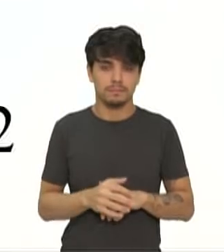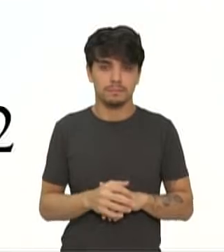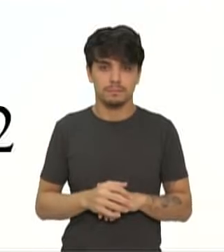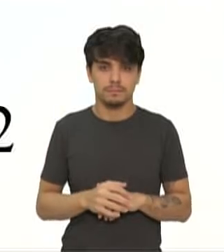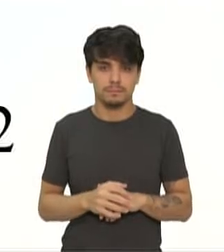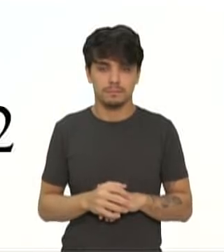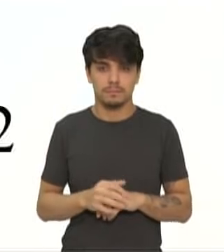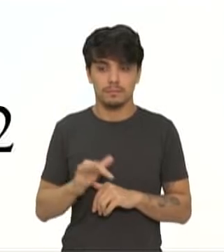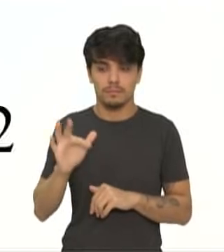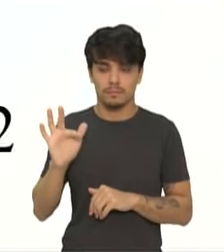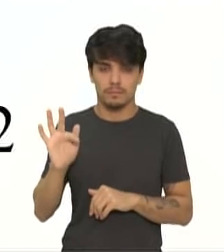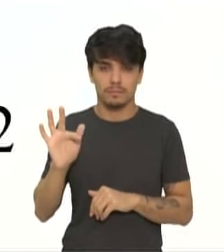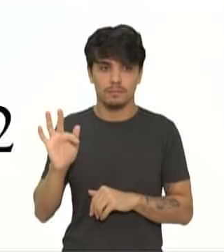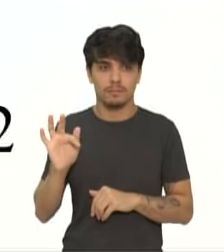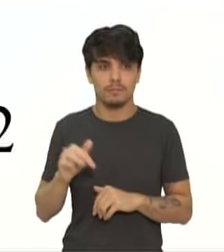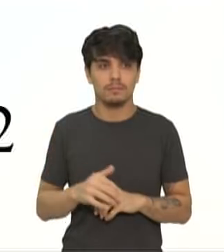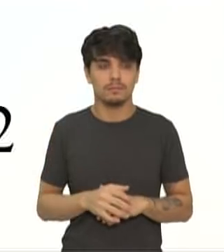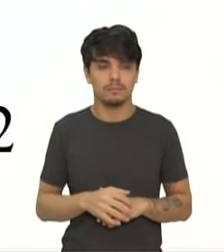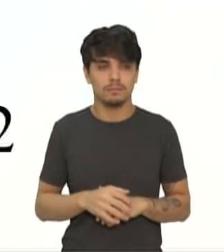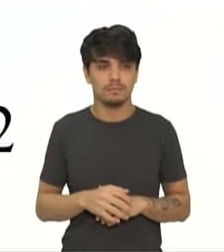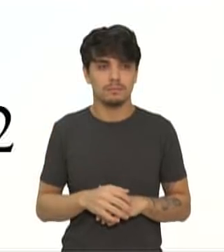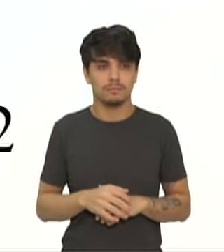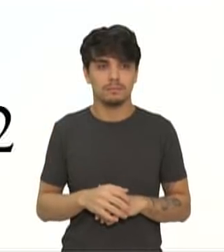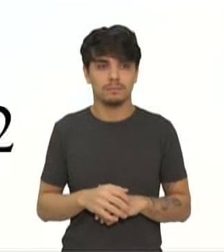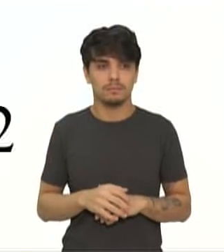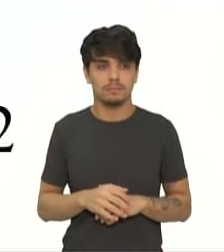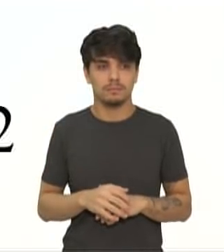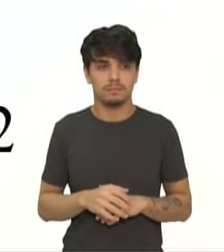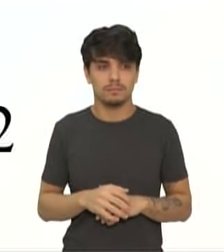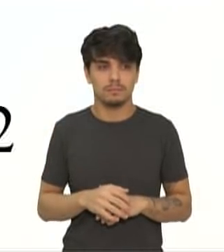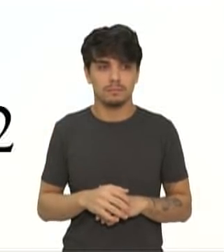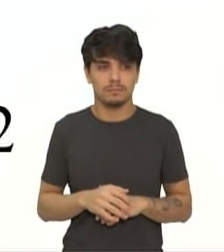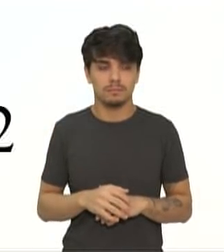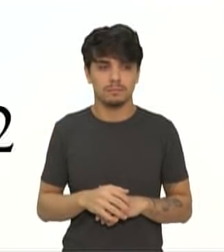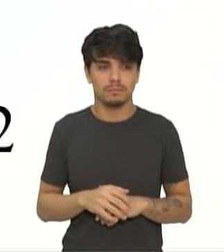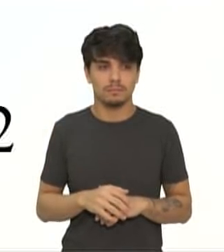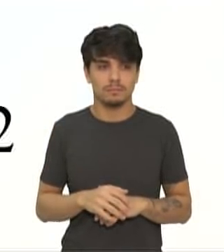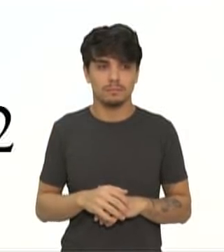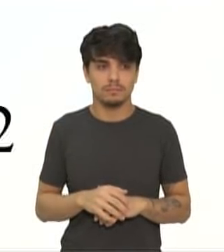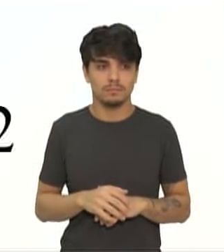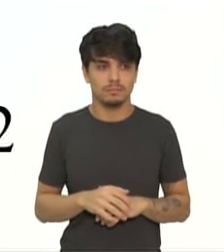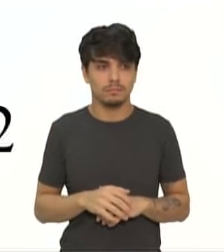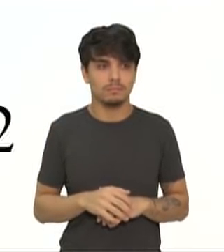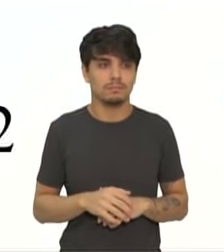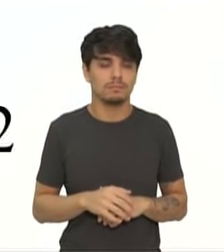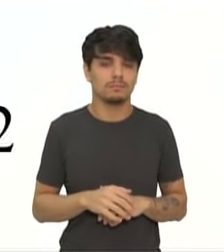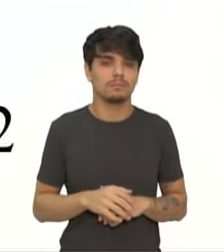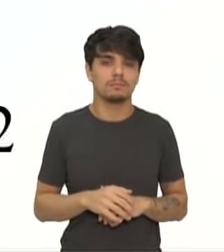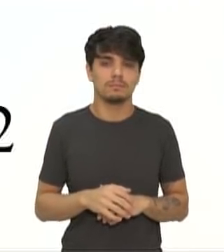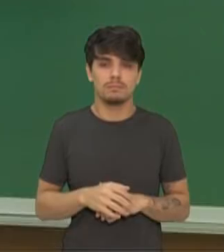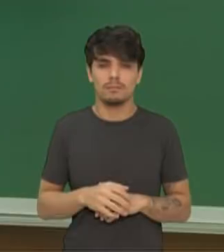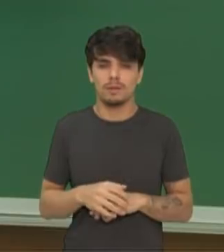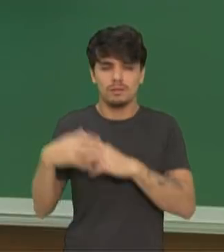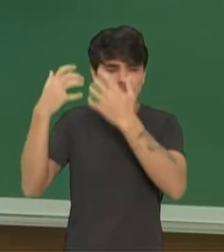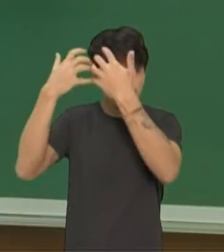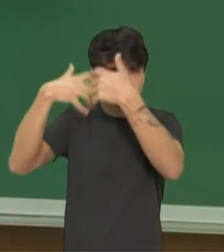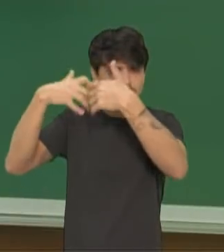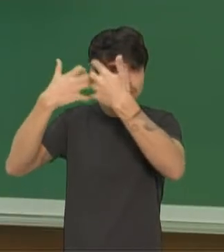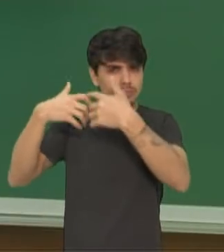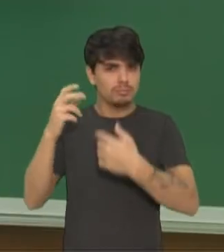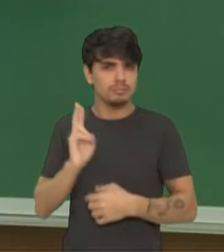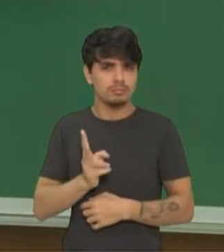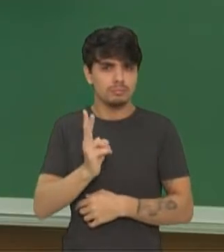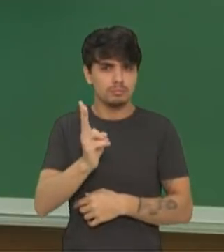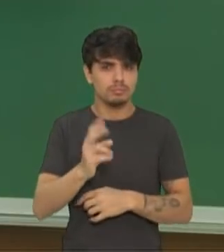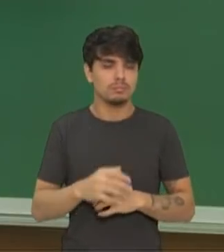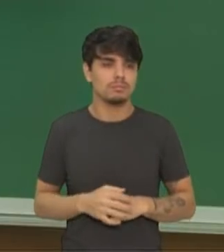é Fahrenheit, né? Então, nós vamos fazer em F. Vamos lá? O mesmo raciocínio. 45 é